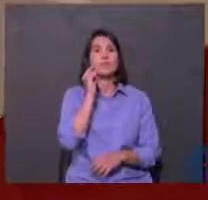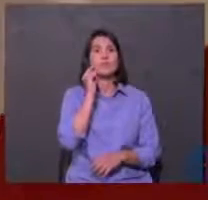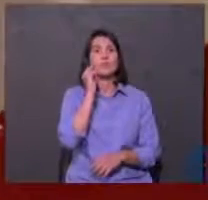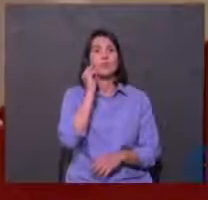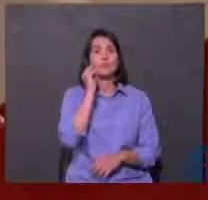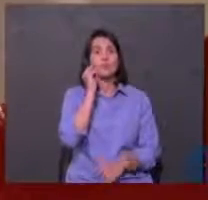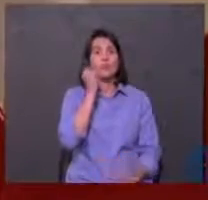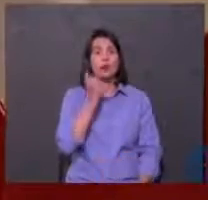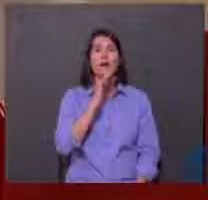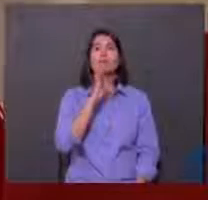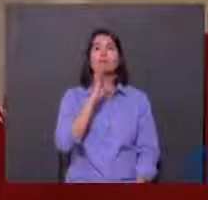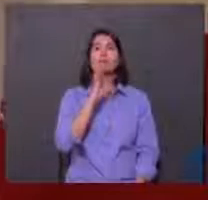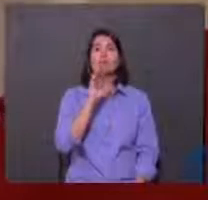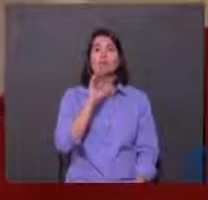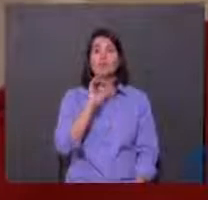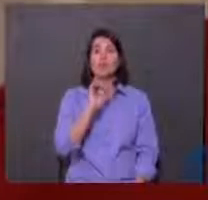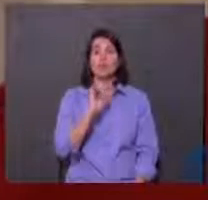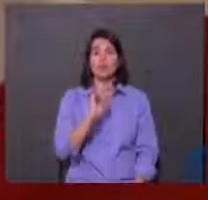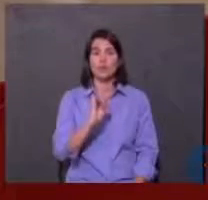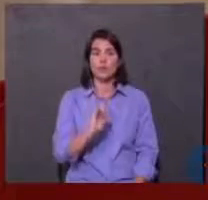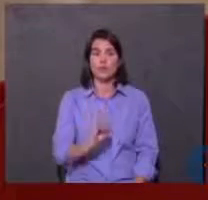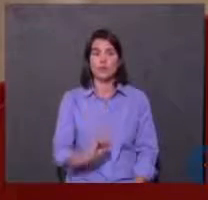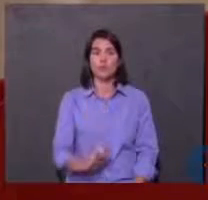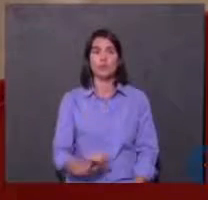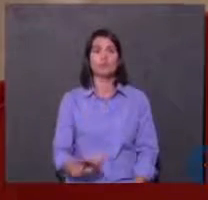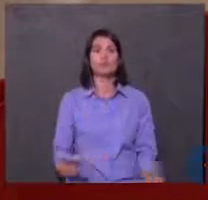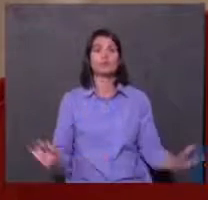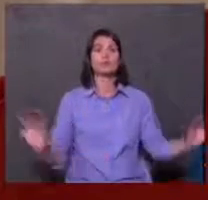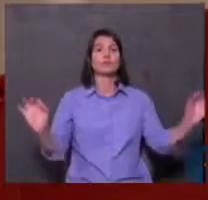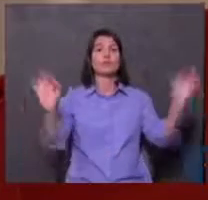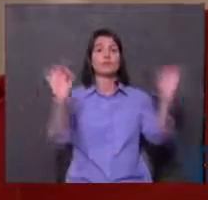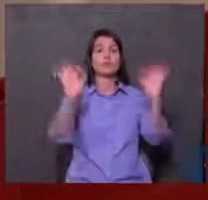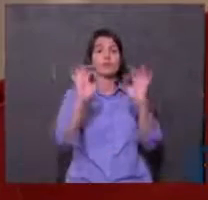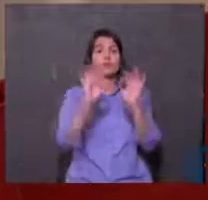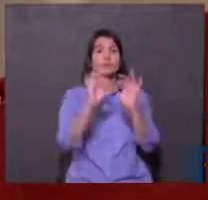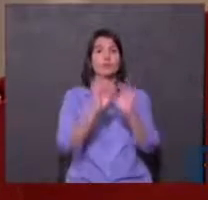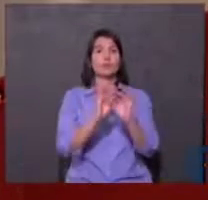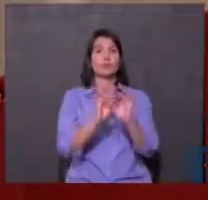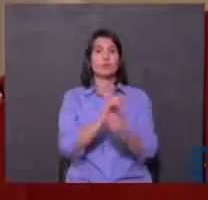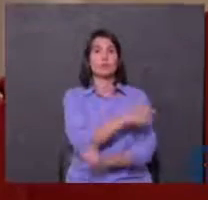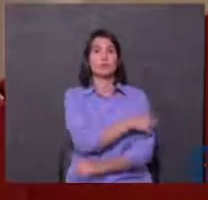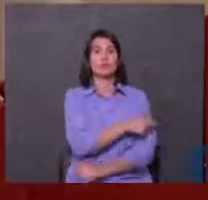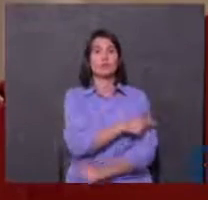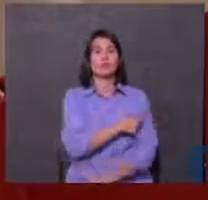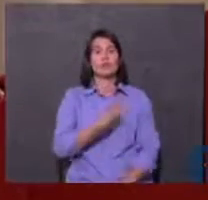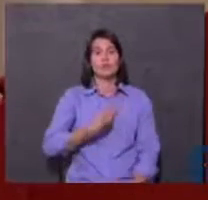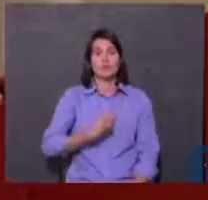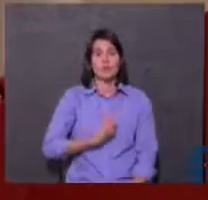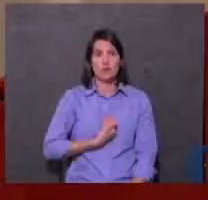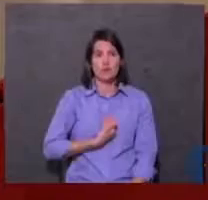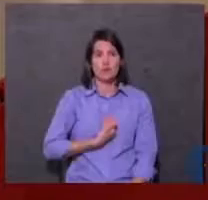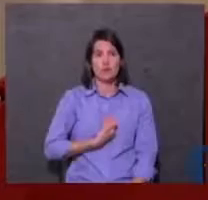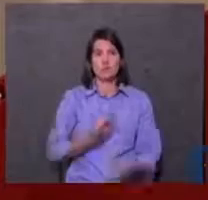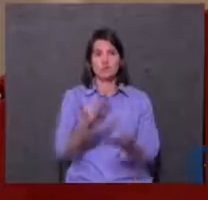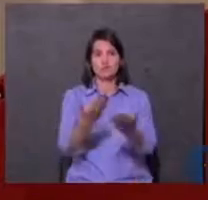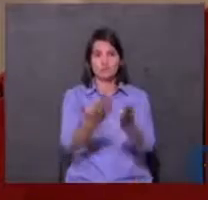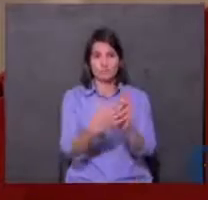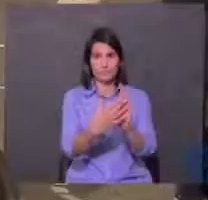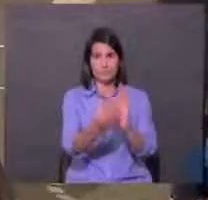In nomine Patris et Filii et Spiritus Sancti.